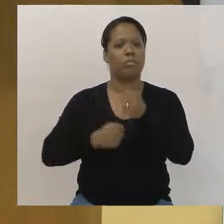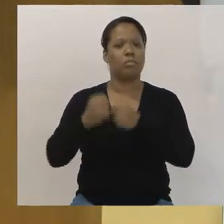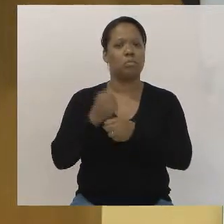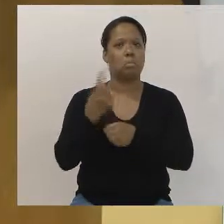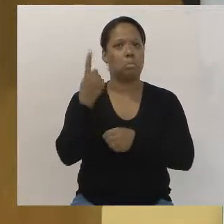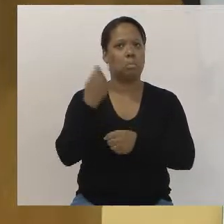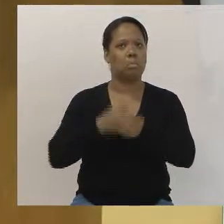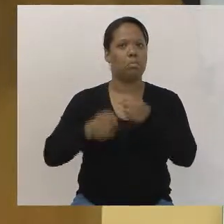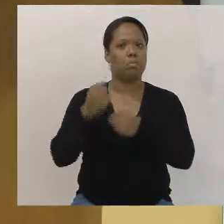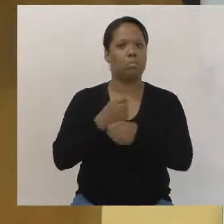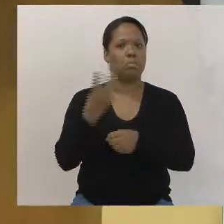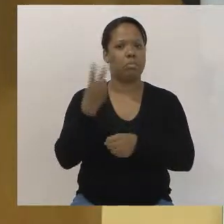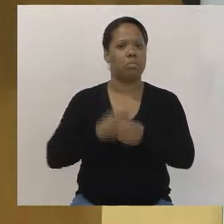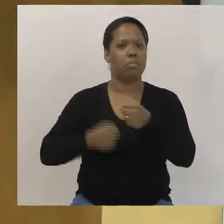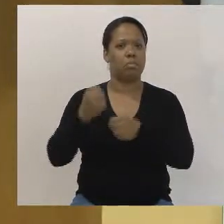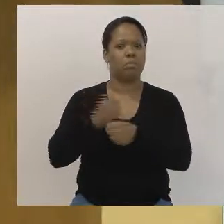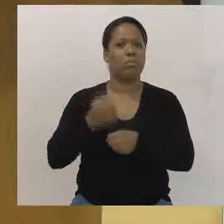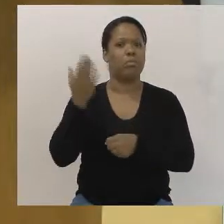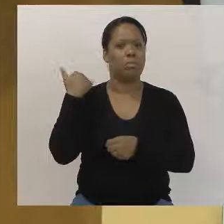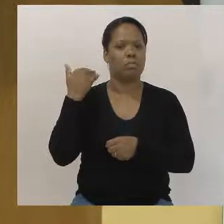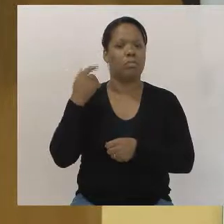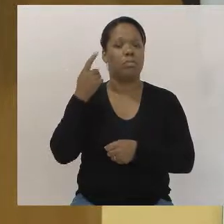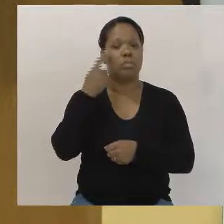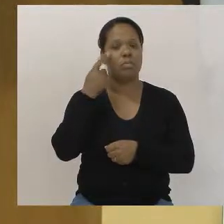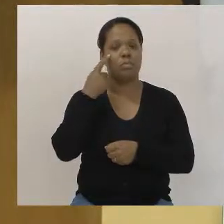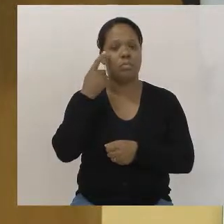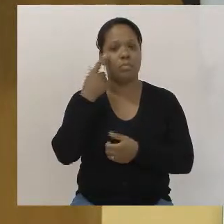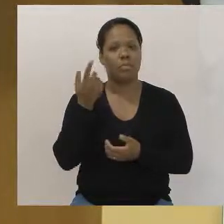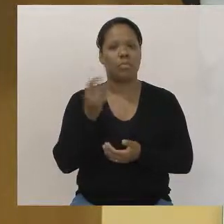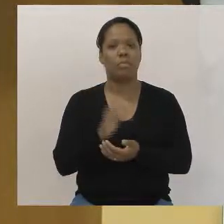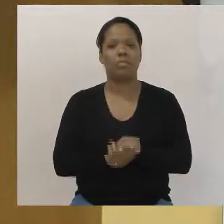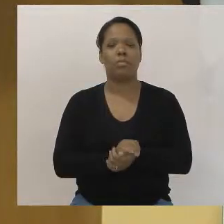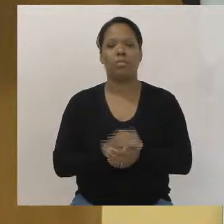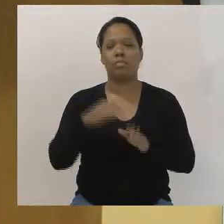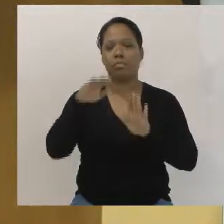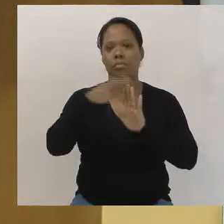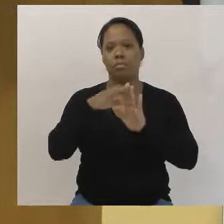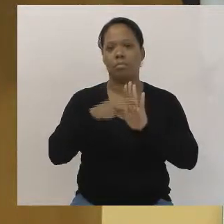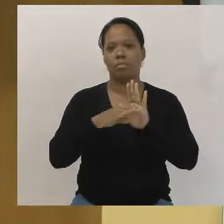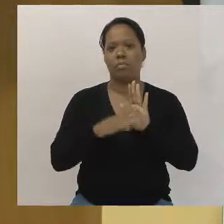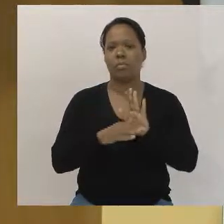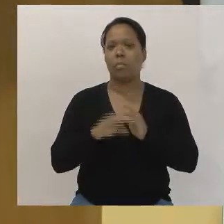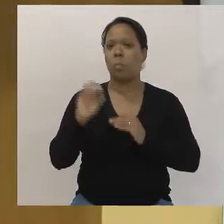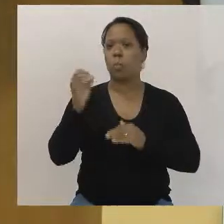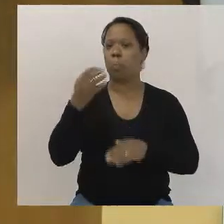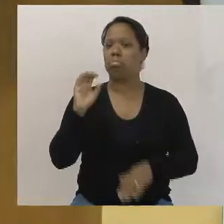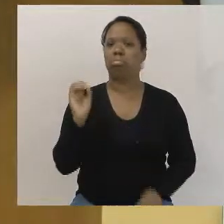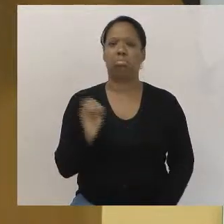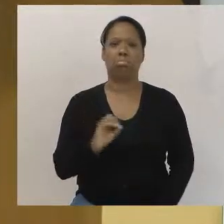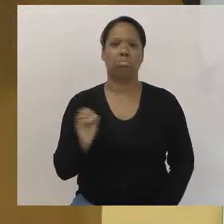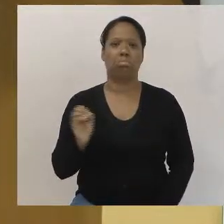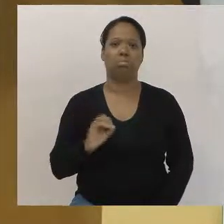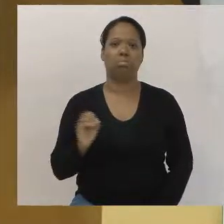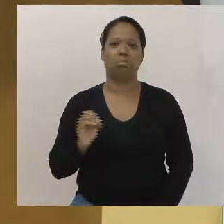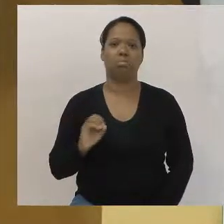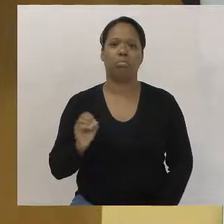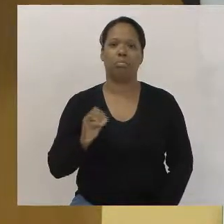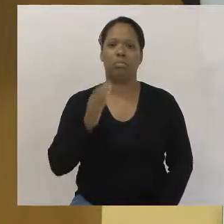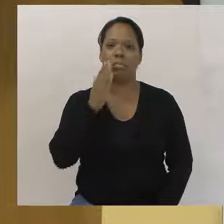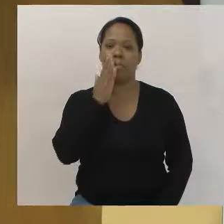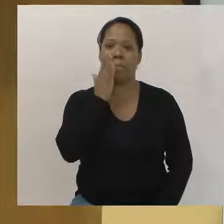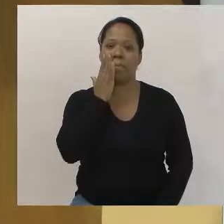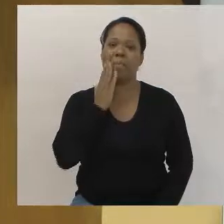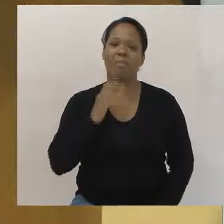previa na lei de diretrizes orçamentárias muitos investimentos e que não se realizaram na passa a se tornar